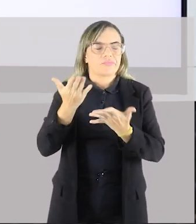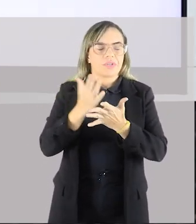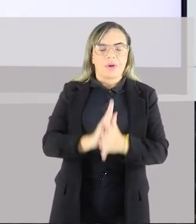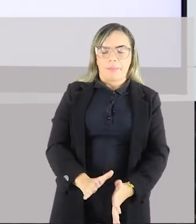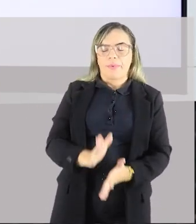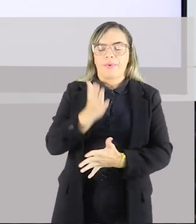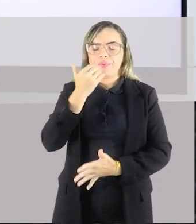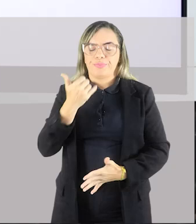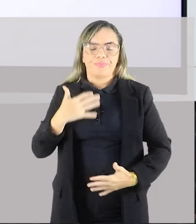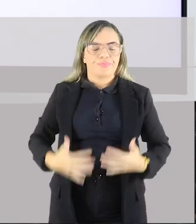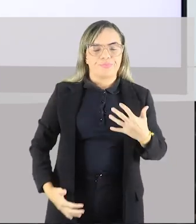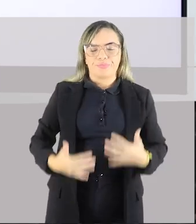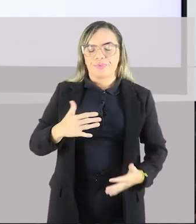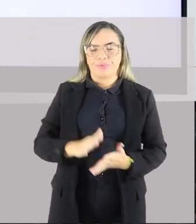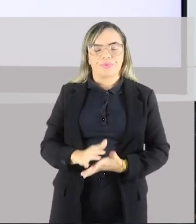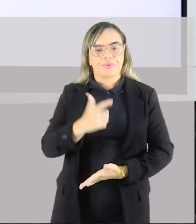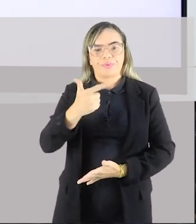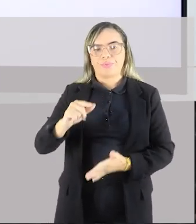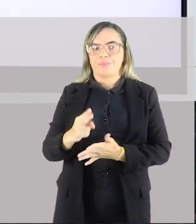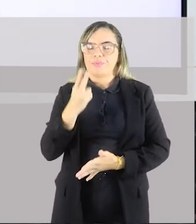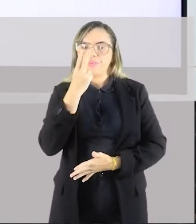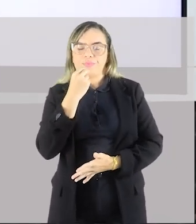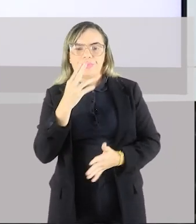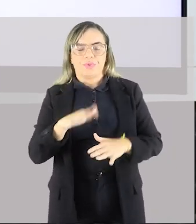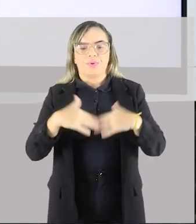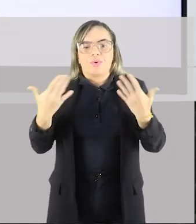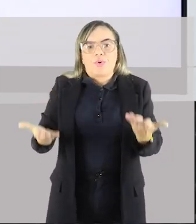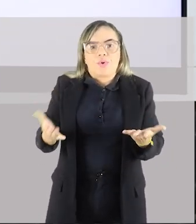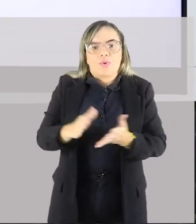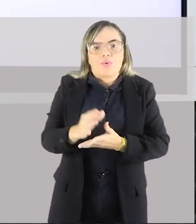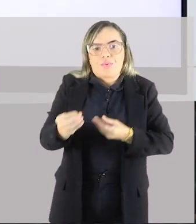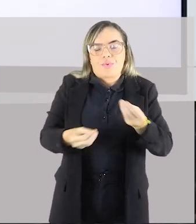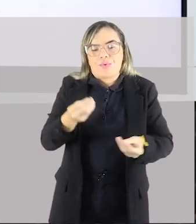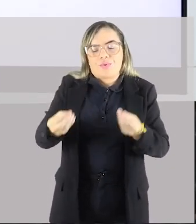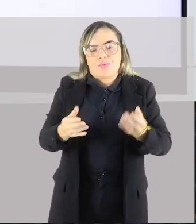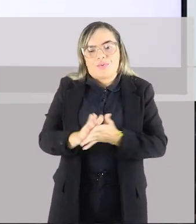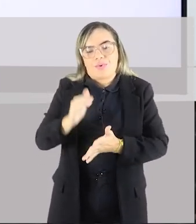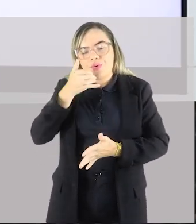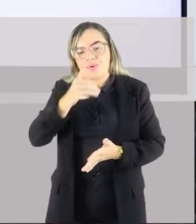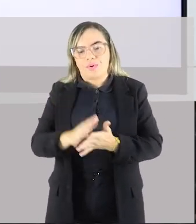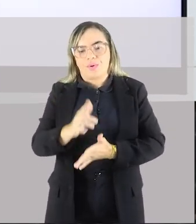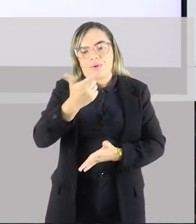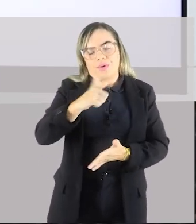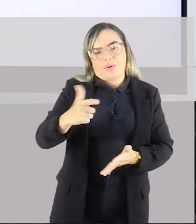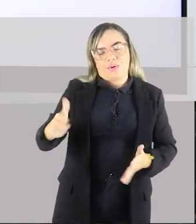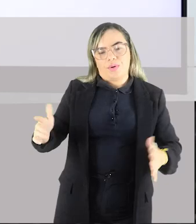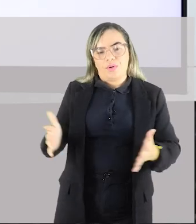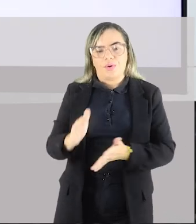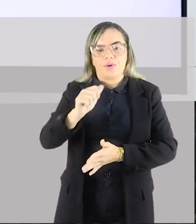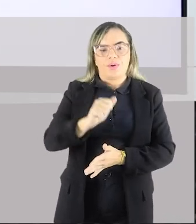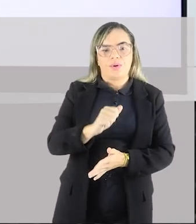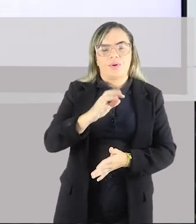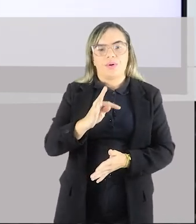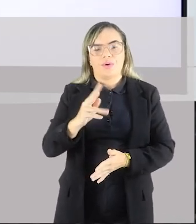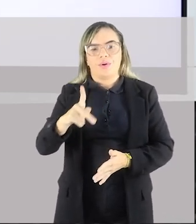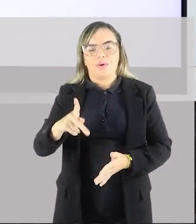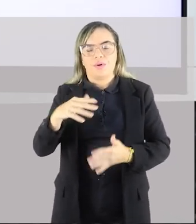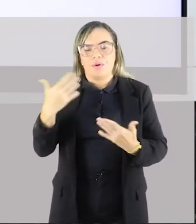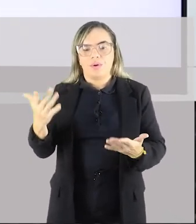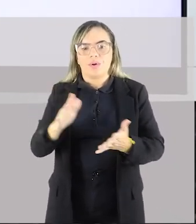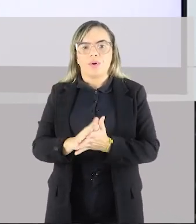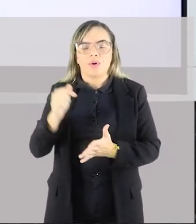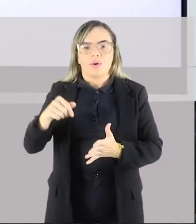teu corpo, não tem mais nutriente, não tem mais como formar energia, quer dizer que você não tem ATP, você não tem condições